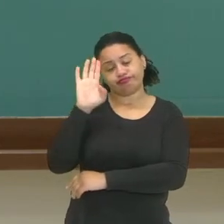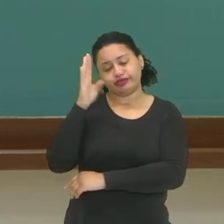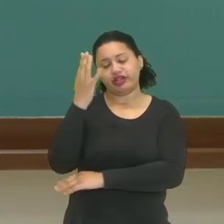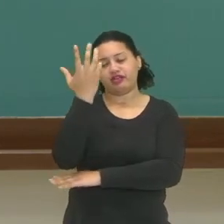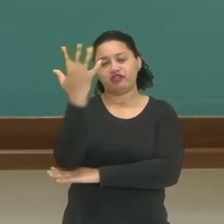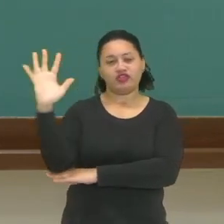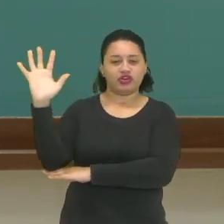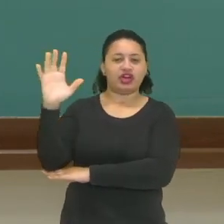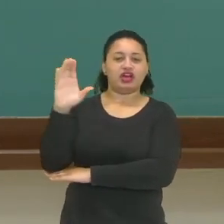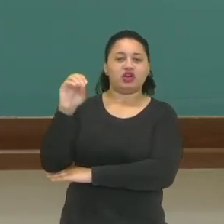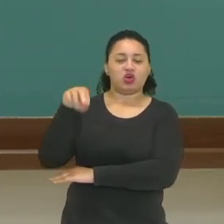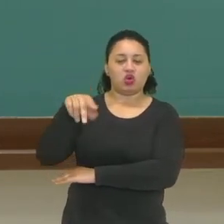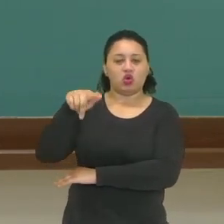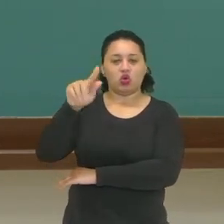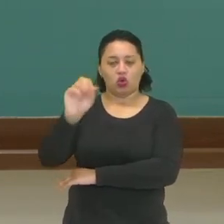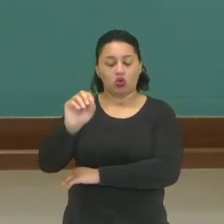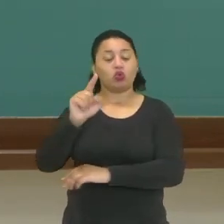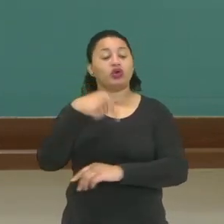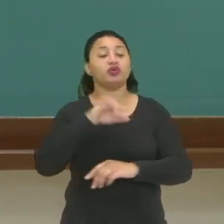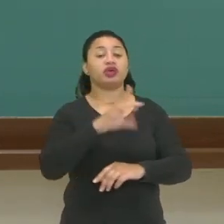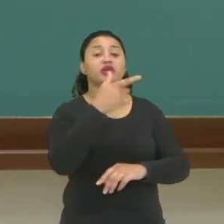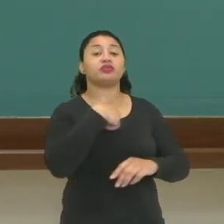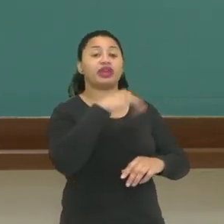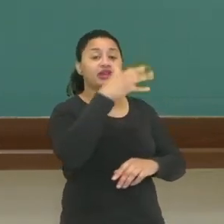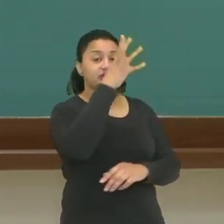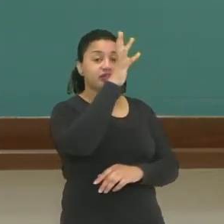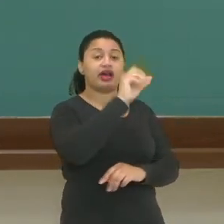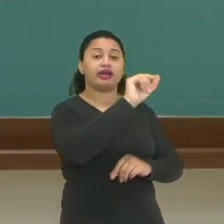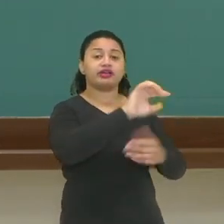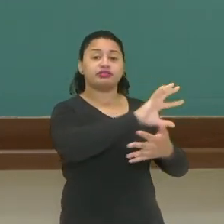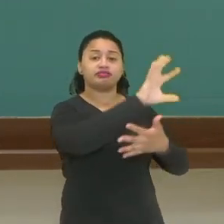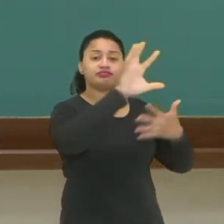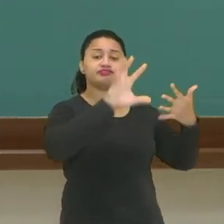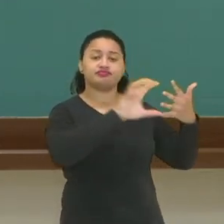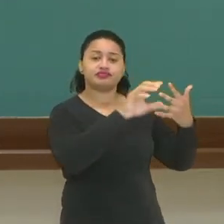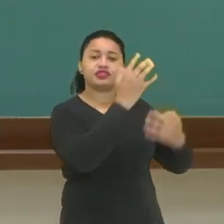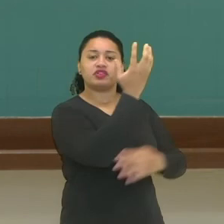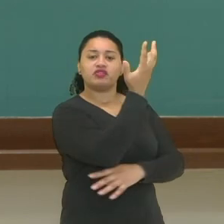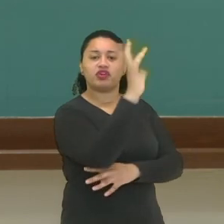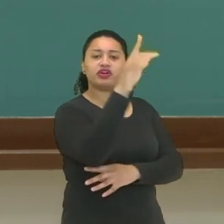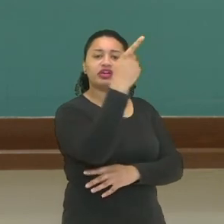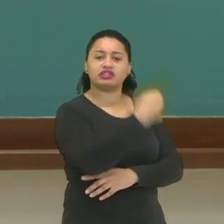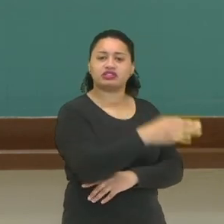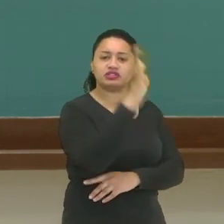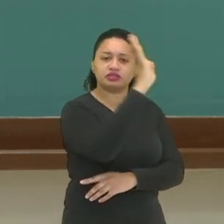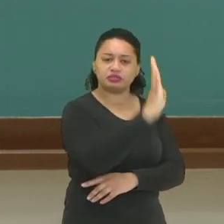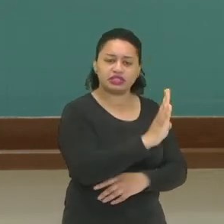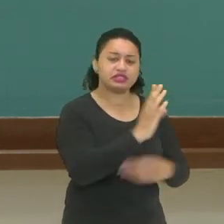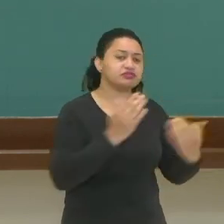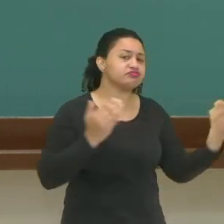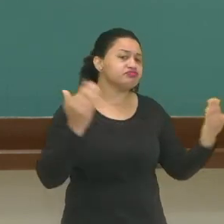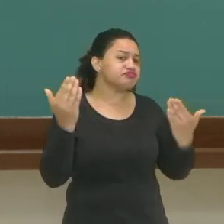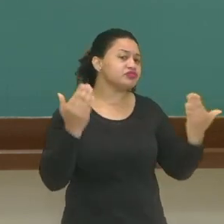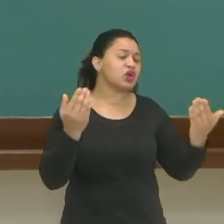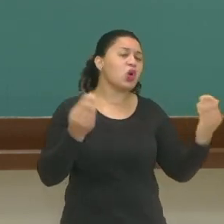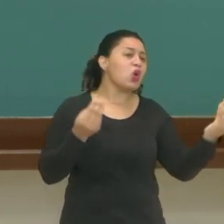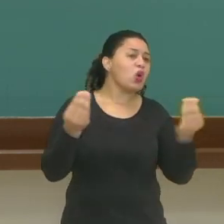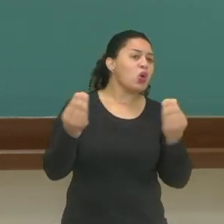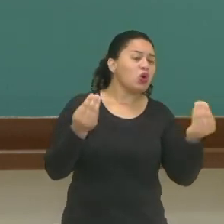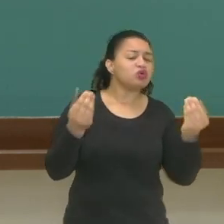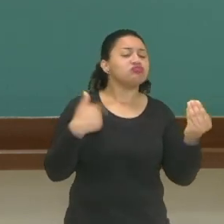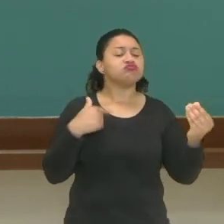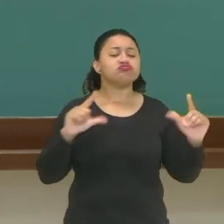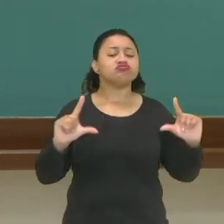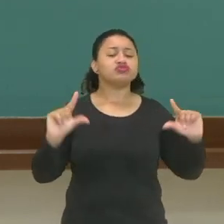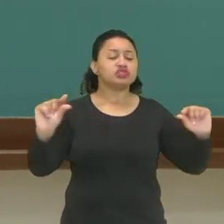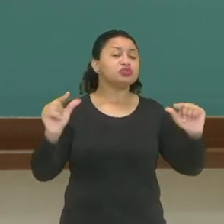né? Com o que acontece na Amazônia brasileira, né? Ou nas florestas tropicais brasileiras, e como que a gente pode ajudar a diminuir